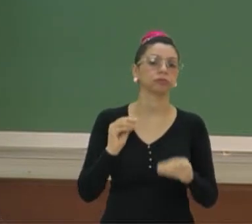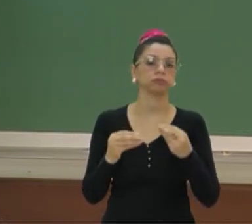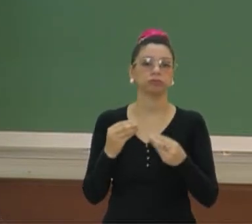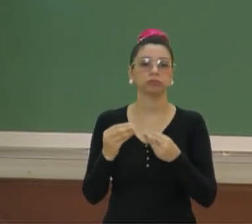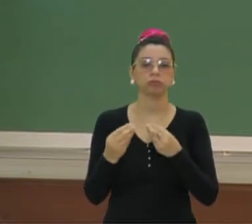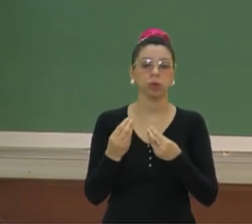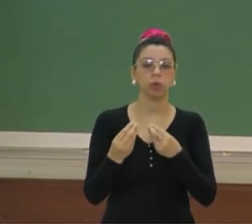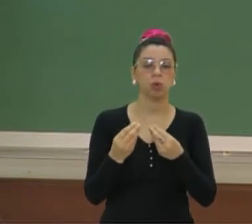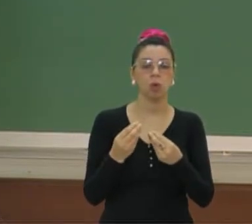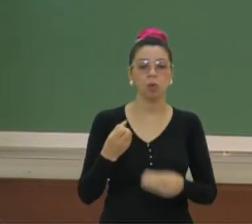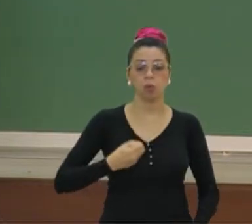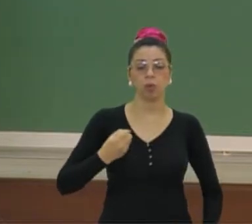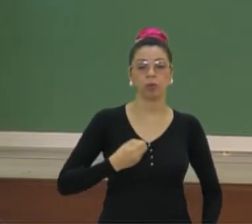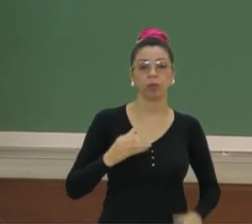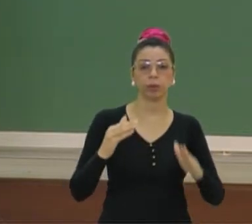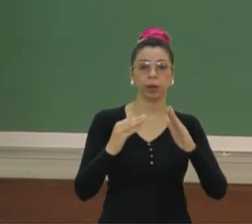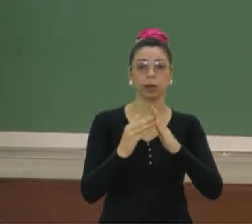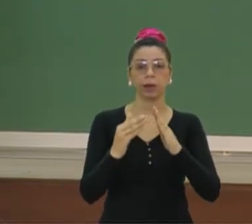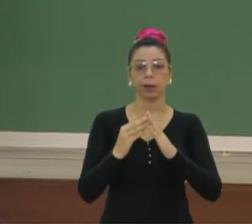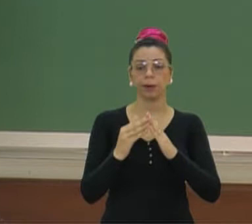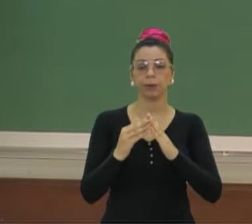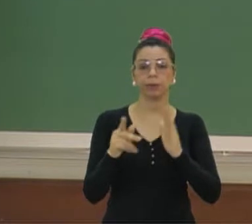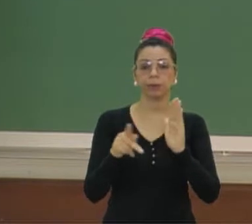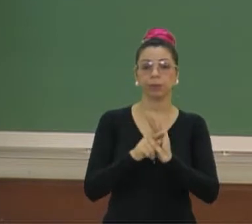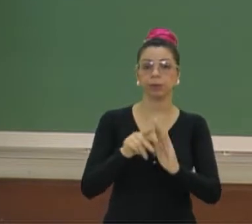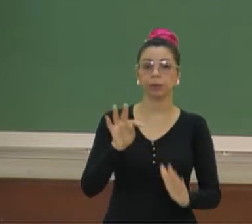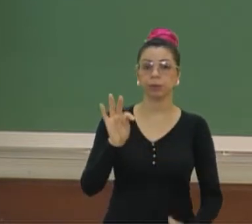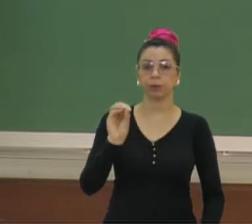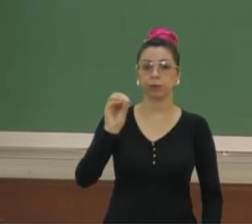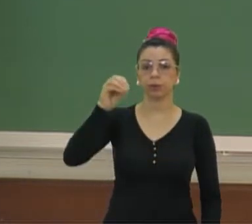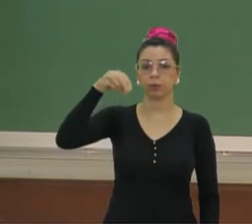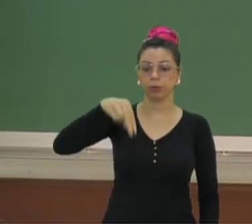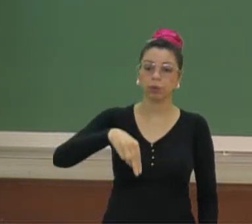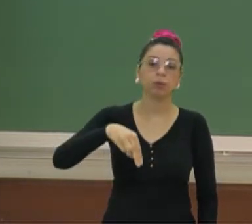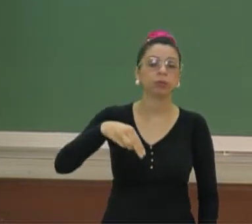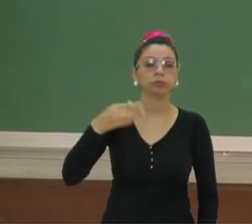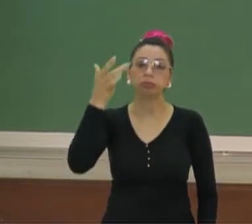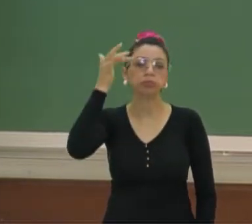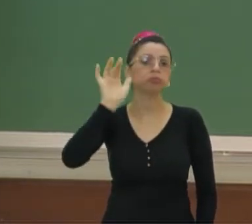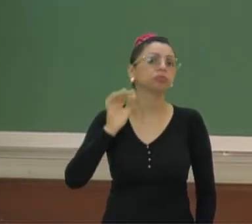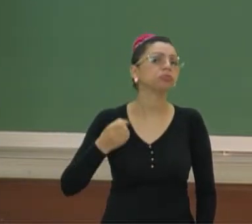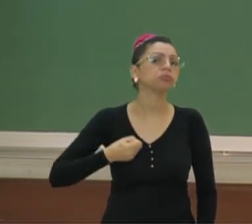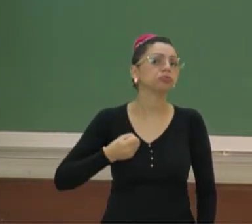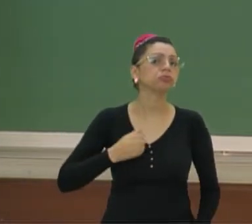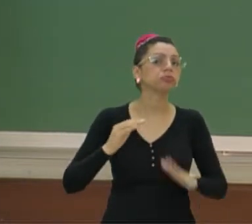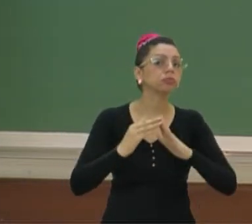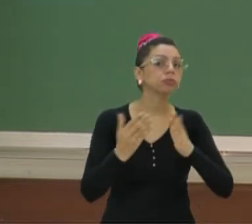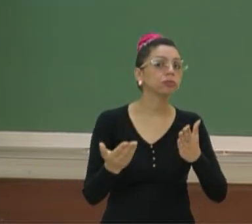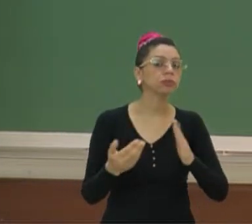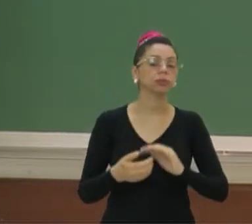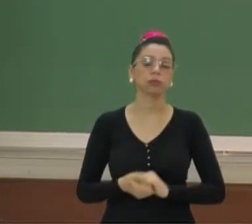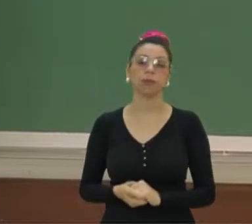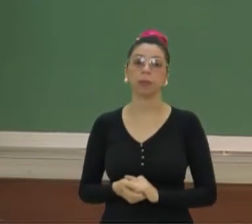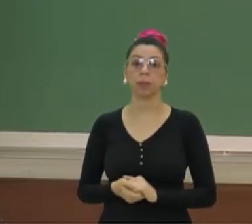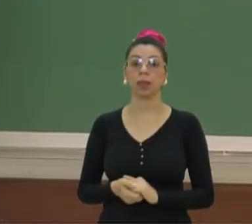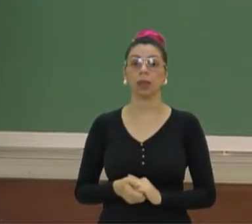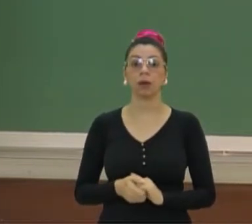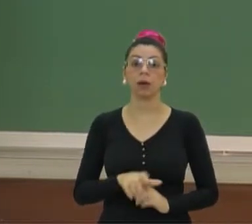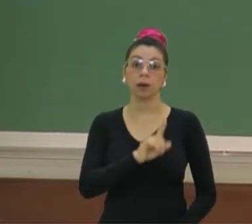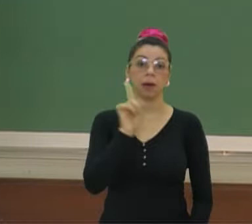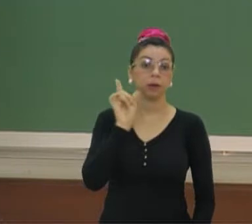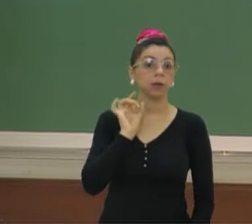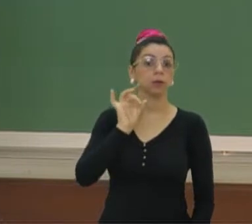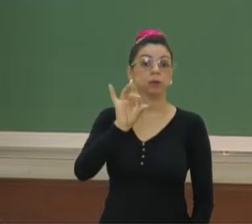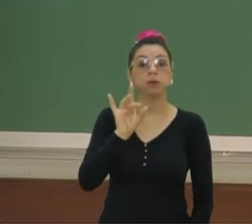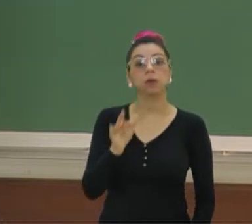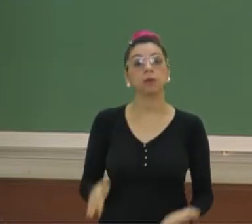número da casa de Tom. Aqui nós temos só no passado simples, né? Porque nós temos reached, realized, didn't know.